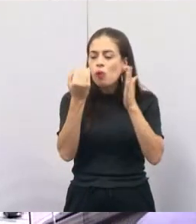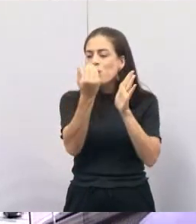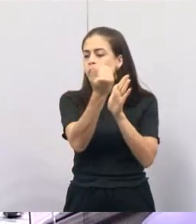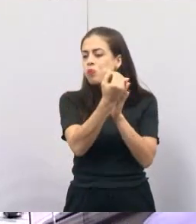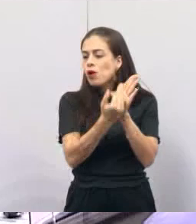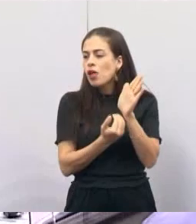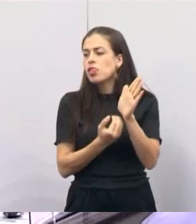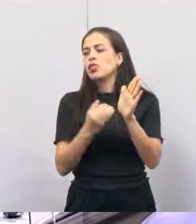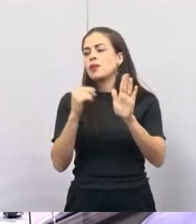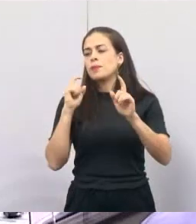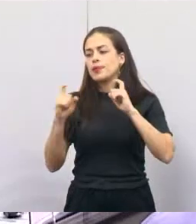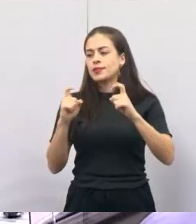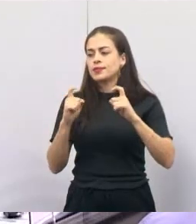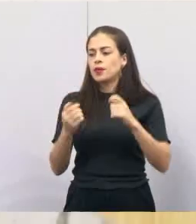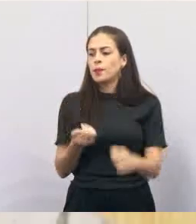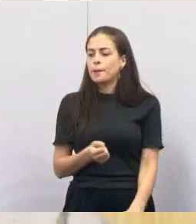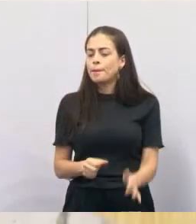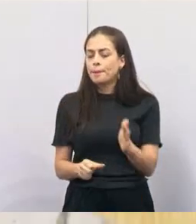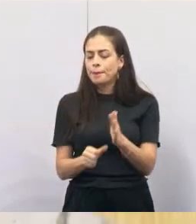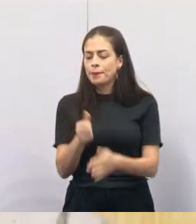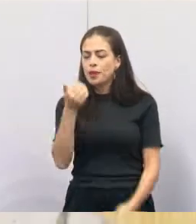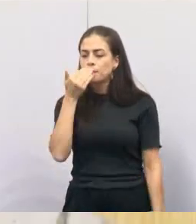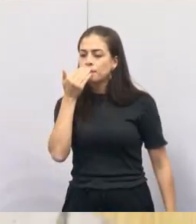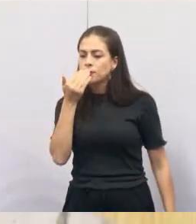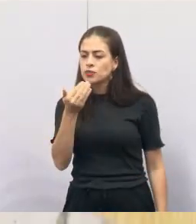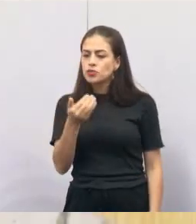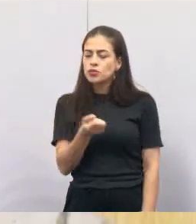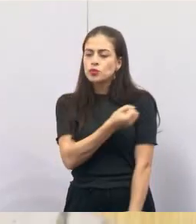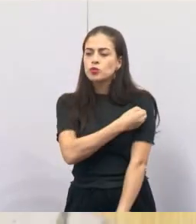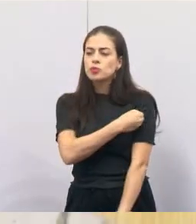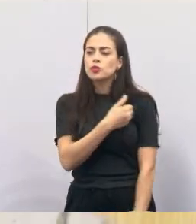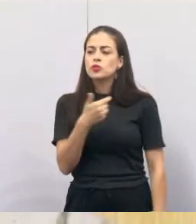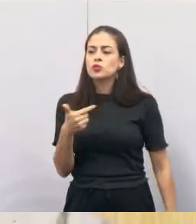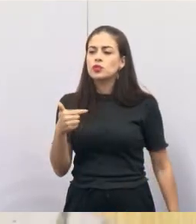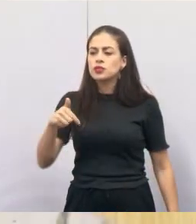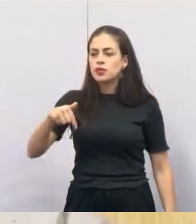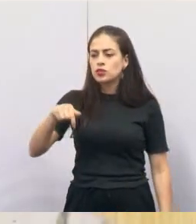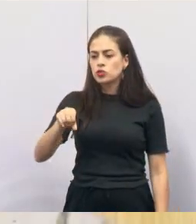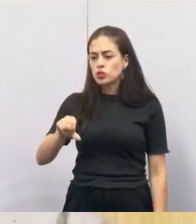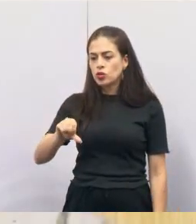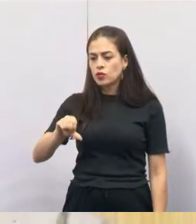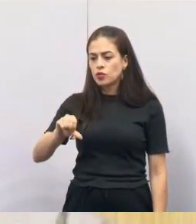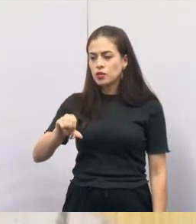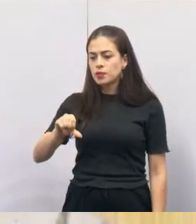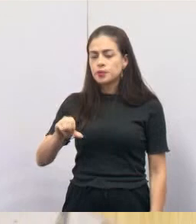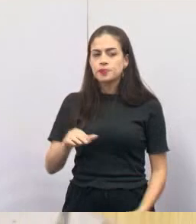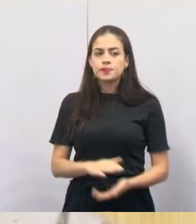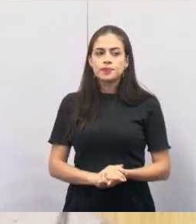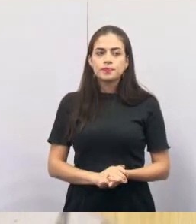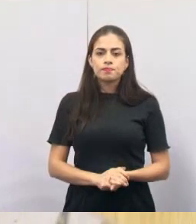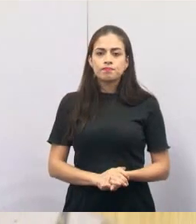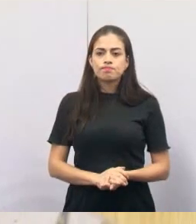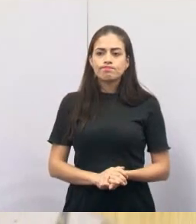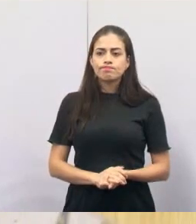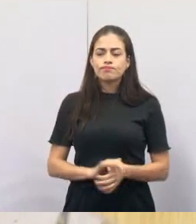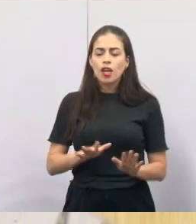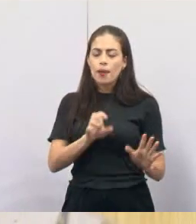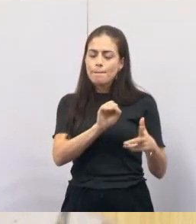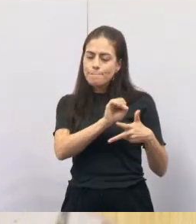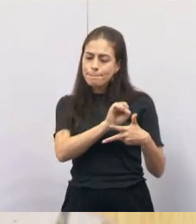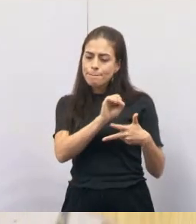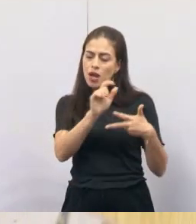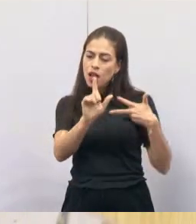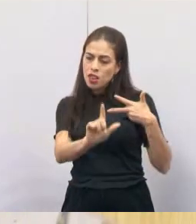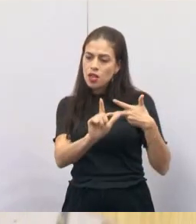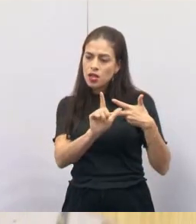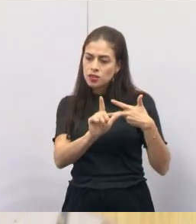sessão. Primeiro pedido, senhor presidente, 279, considerando a prerrogativa do Poder